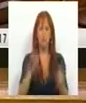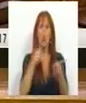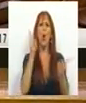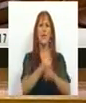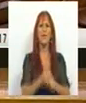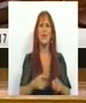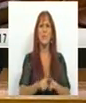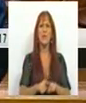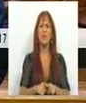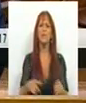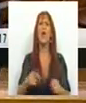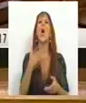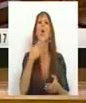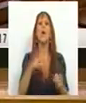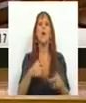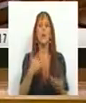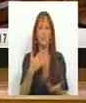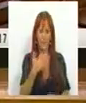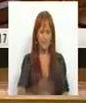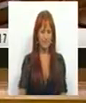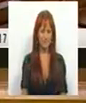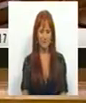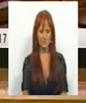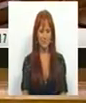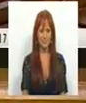retome o ímpeto reformista em Portugal. Muito obrigado.